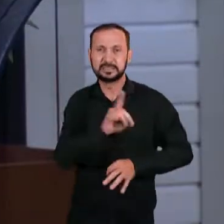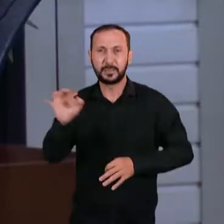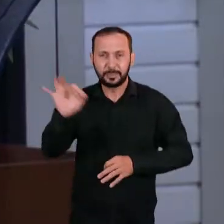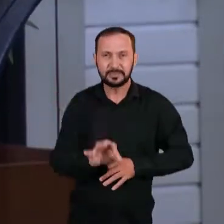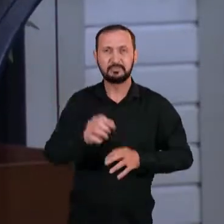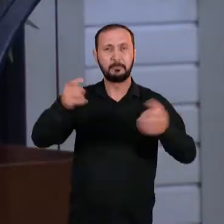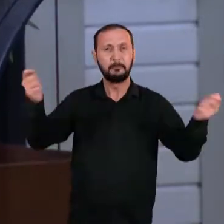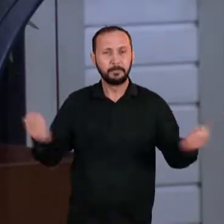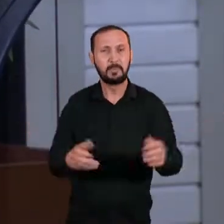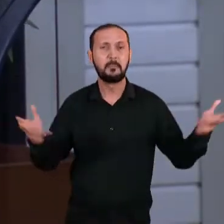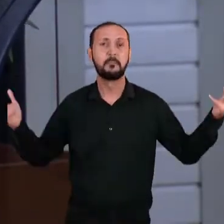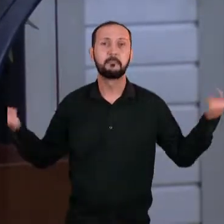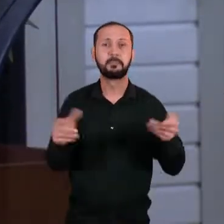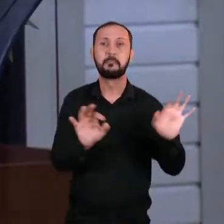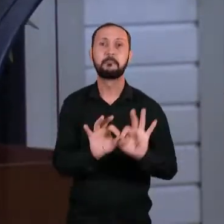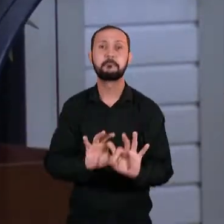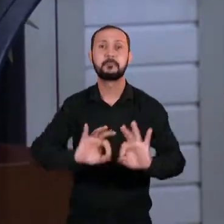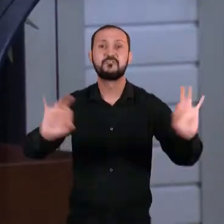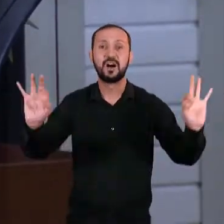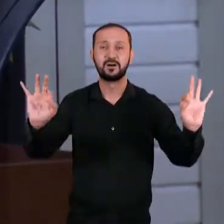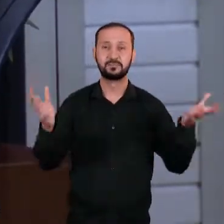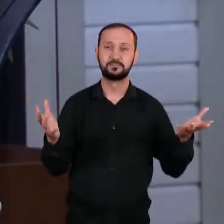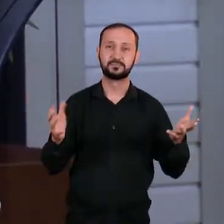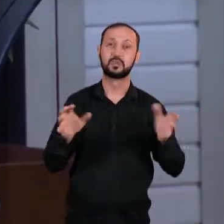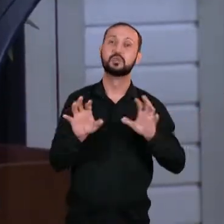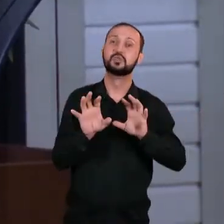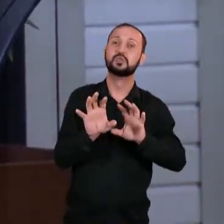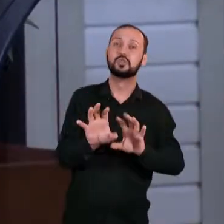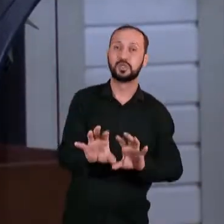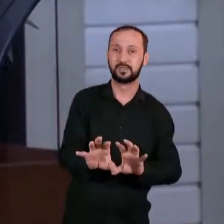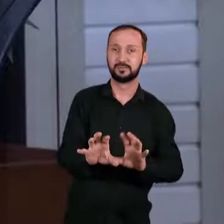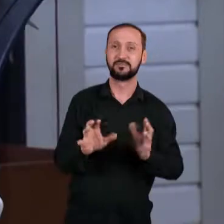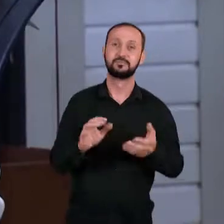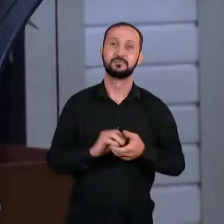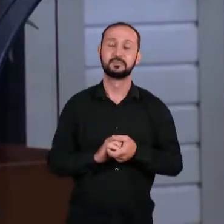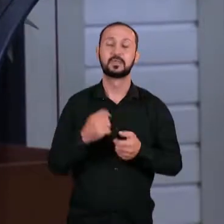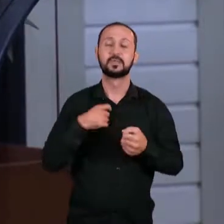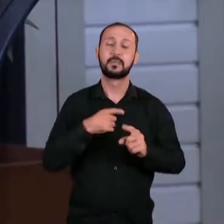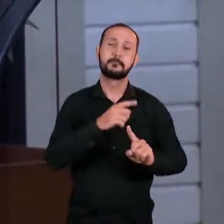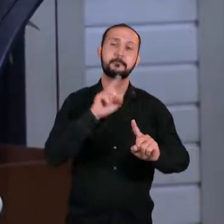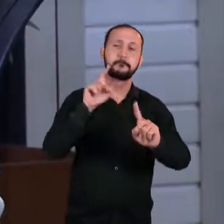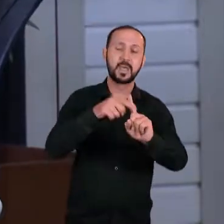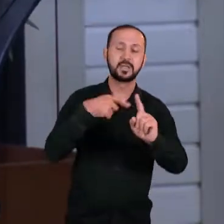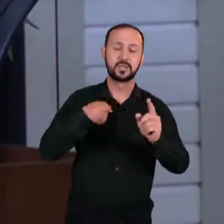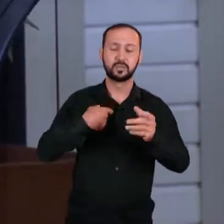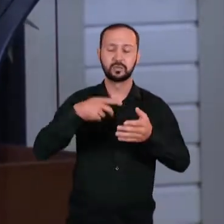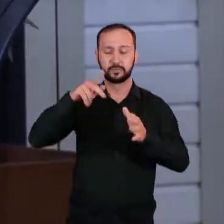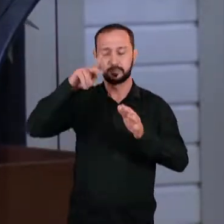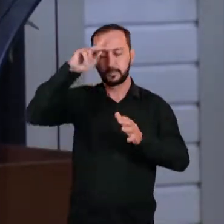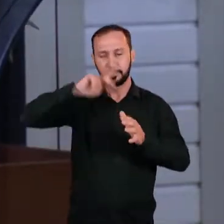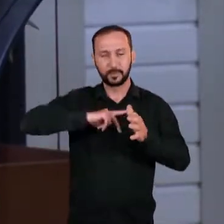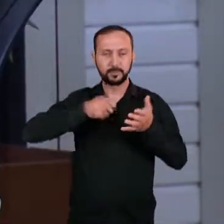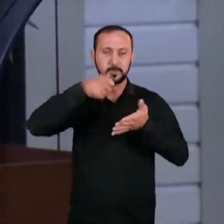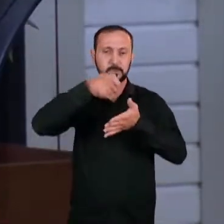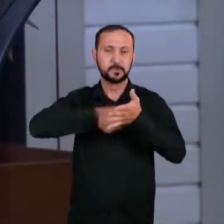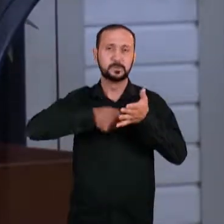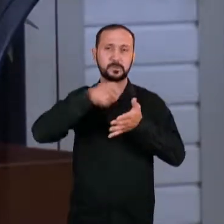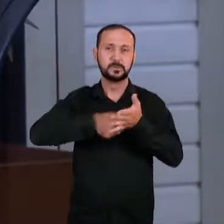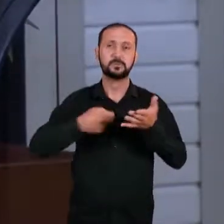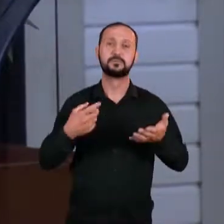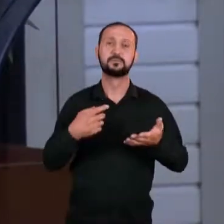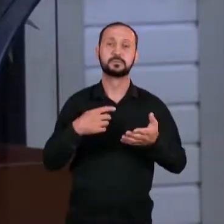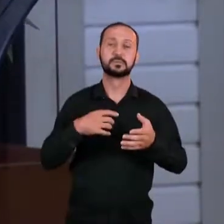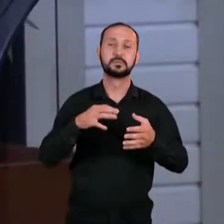ser um pouquinho, que a gente fala anancástico, né? Um jeito um pouquinho mais de ter que cumprir meta, de se cobrar muito, de sempre querer entregar